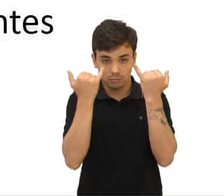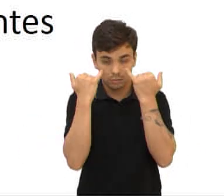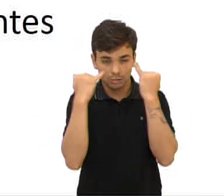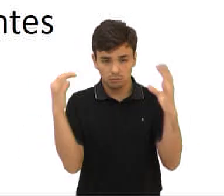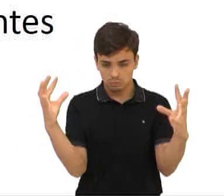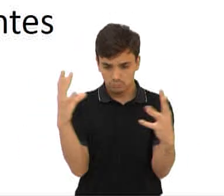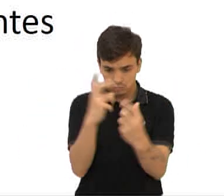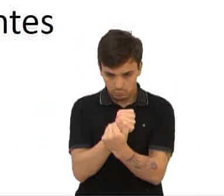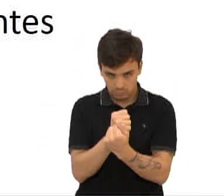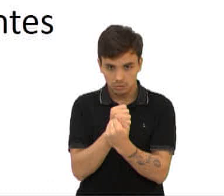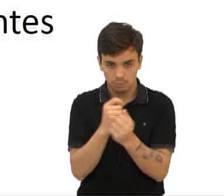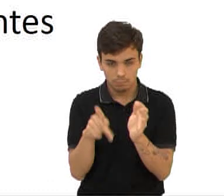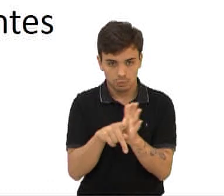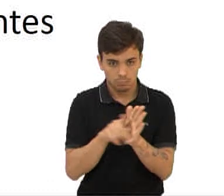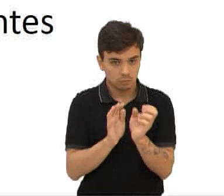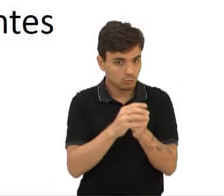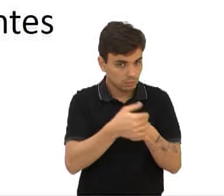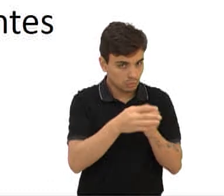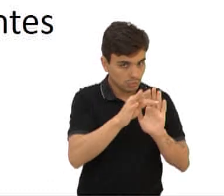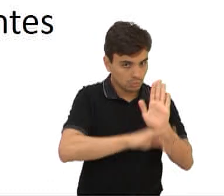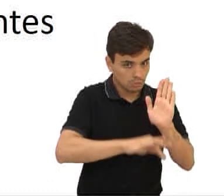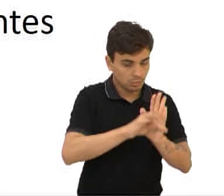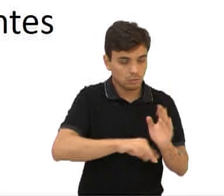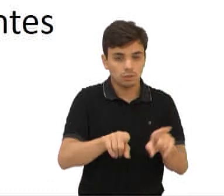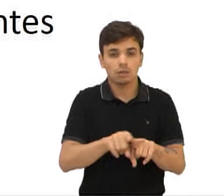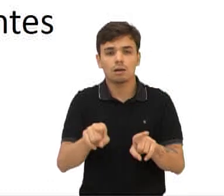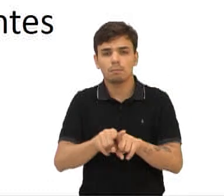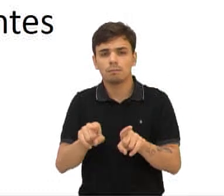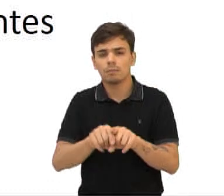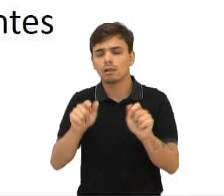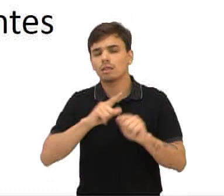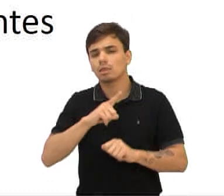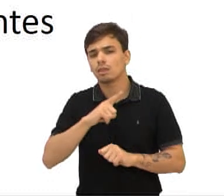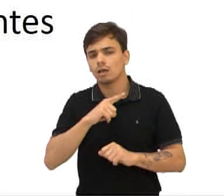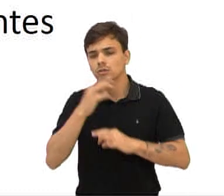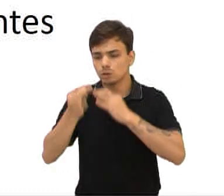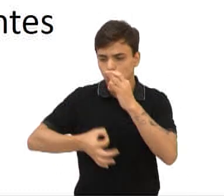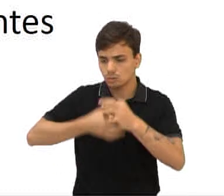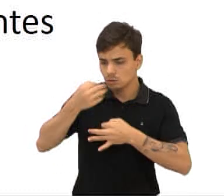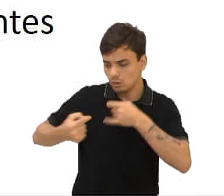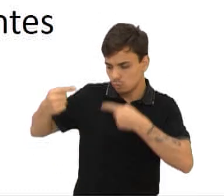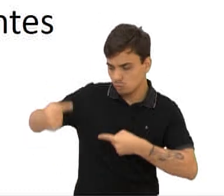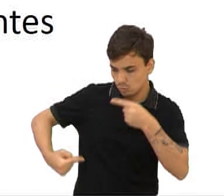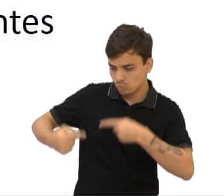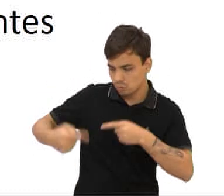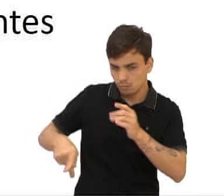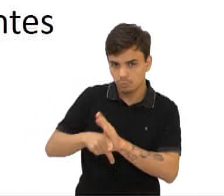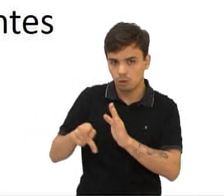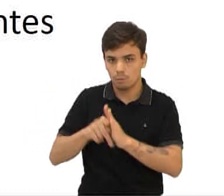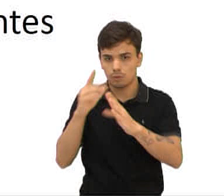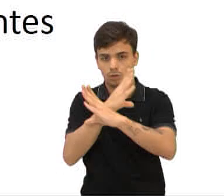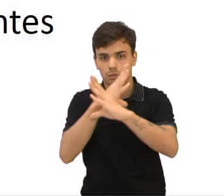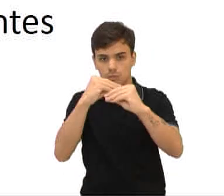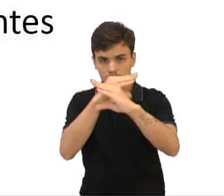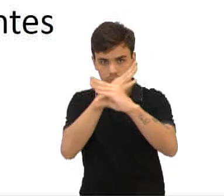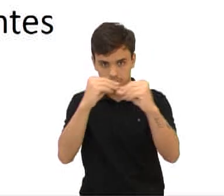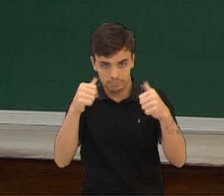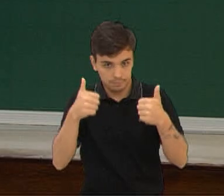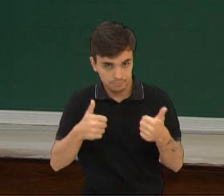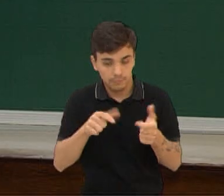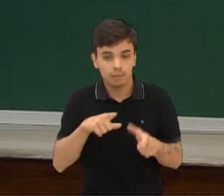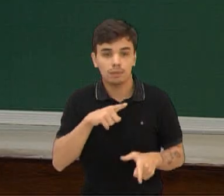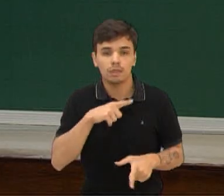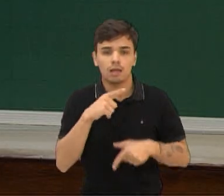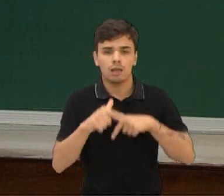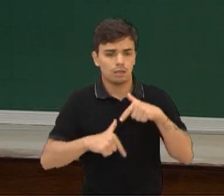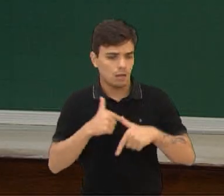texto e estabelecer relações lógico-discursivas presentes no texto, marcadas por conjunções. Então, a gente tem muito trabalho